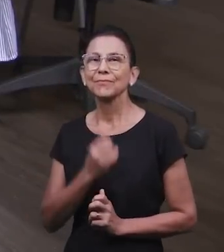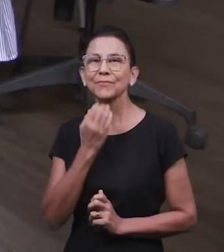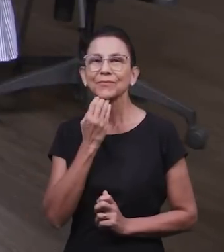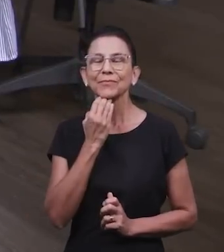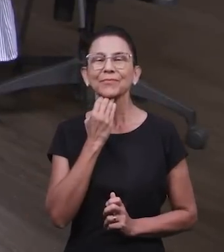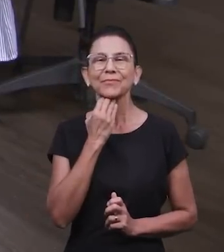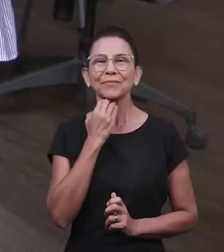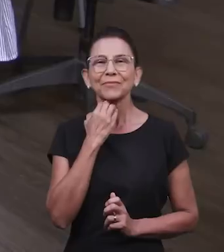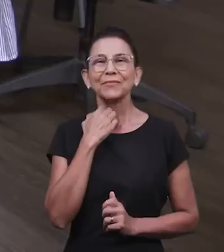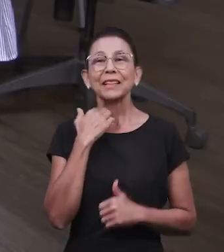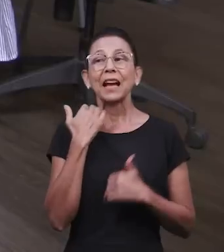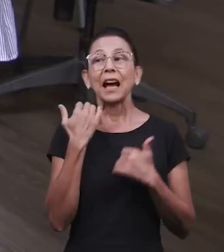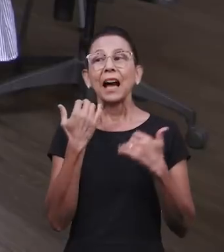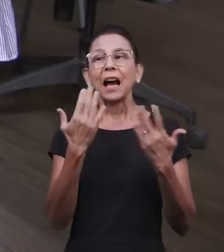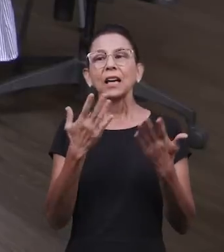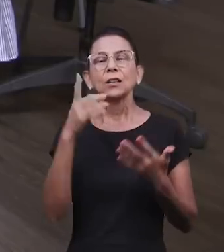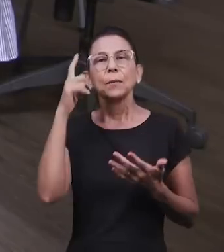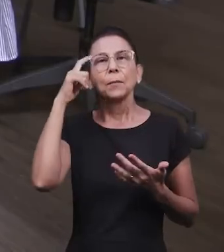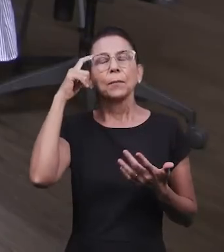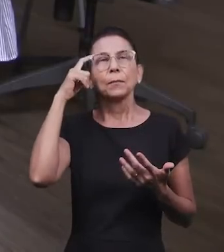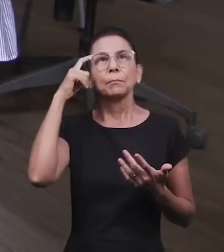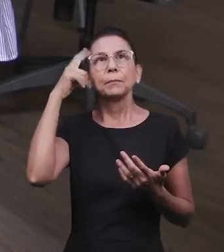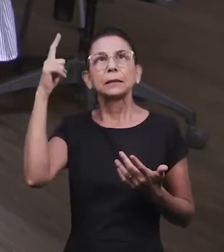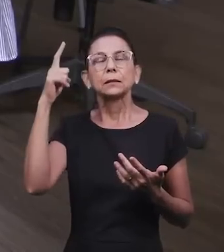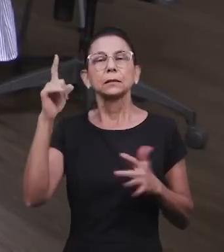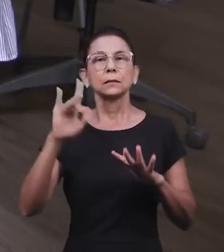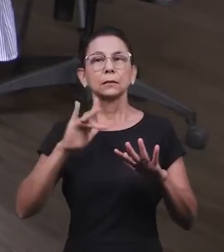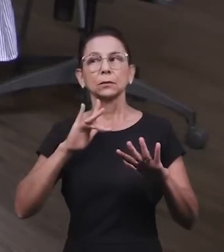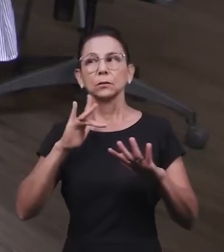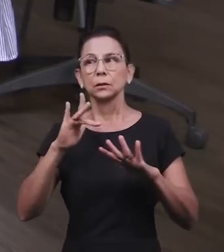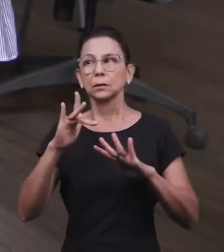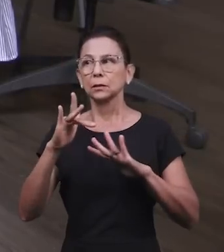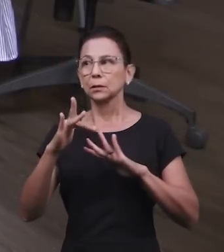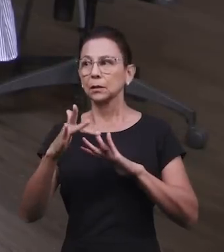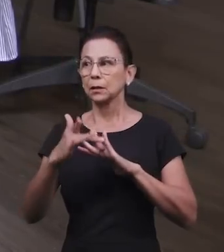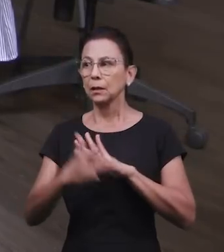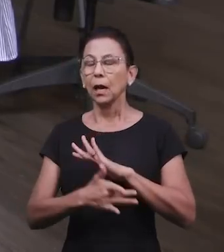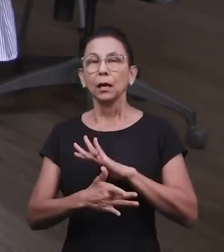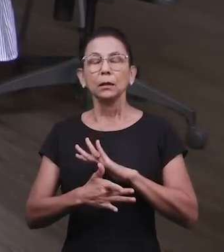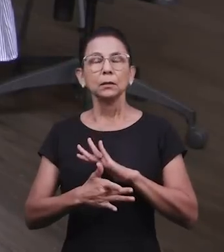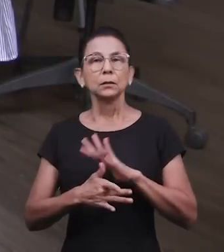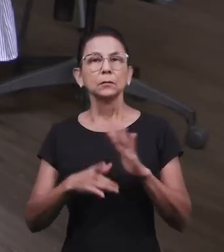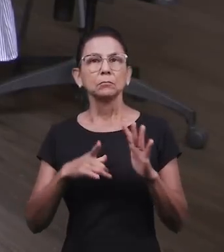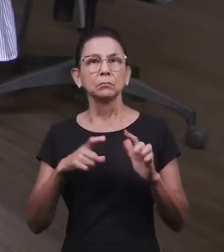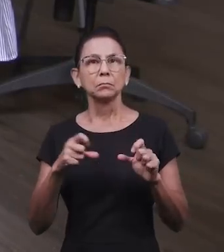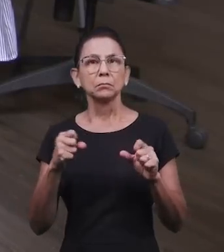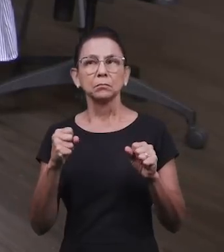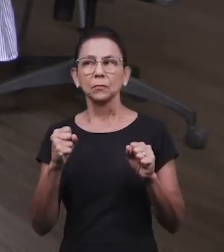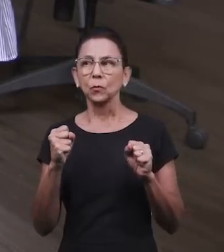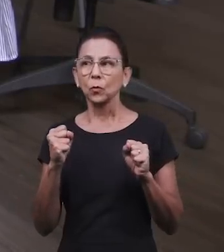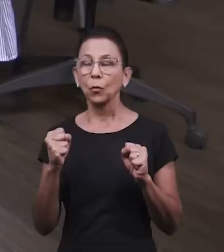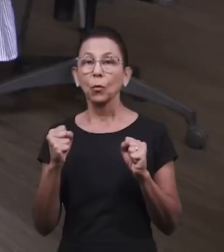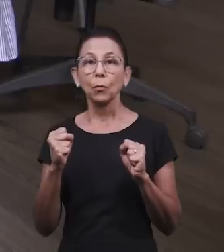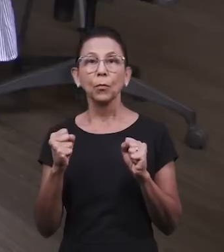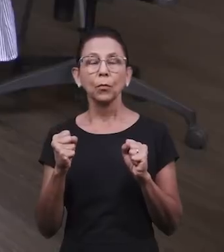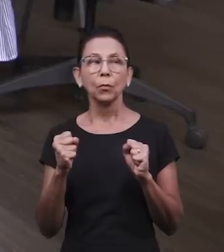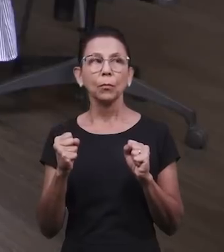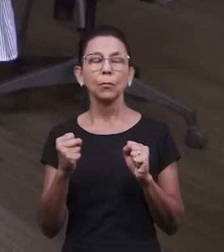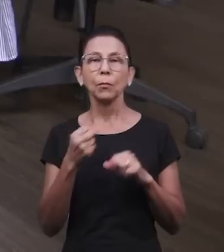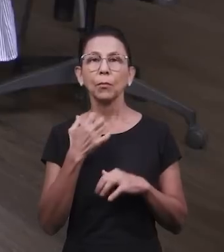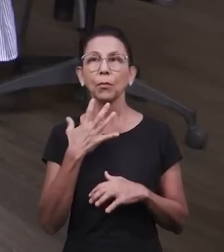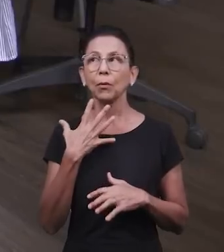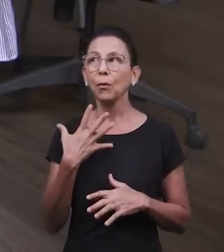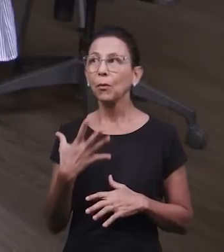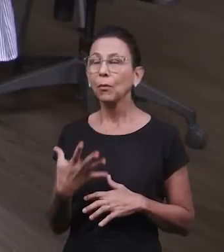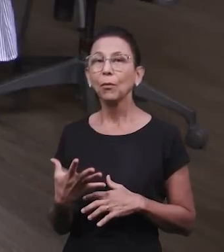a ficha do poder de comunicação das redes sociais, da internet, de onde nós